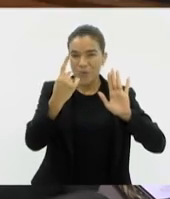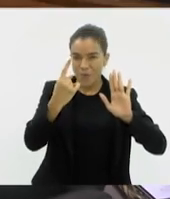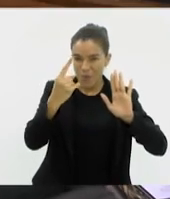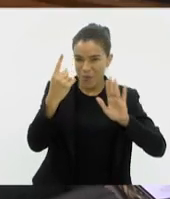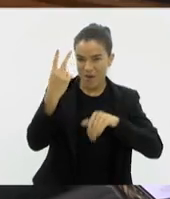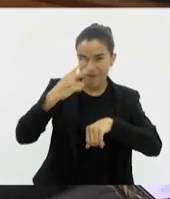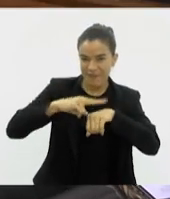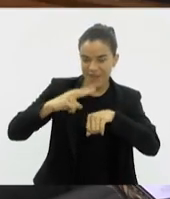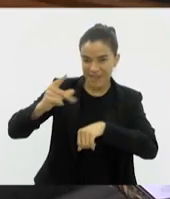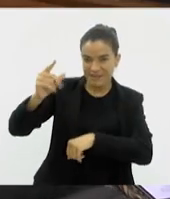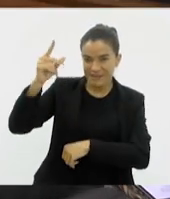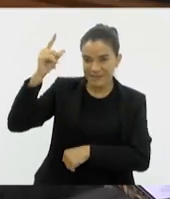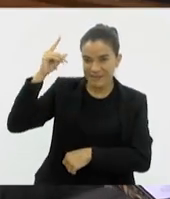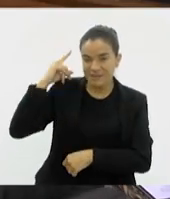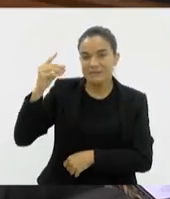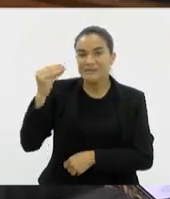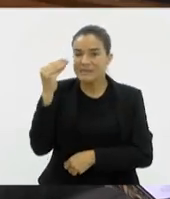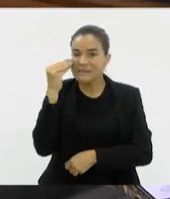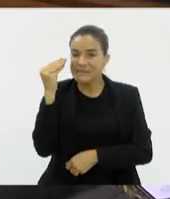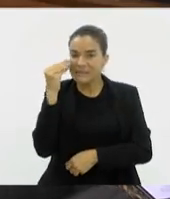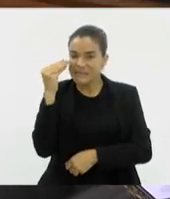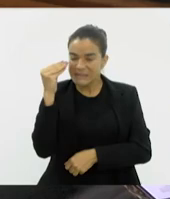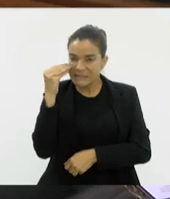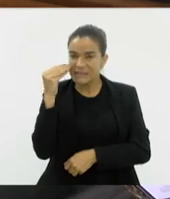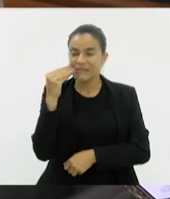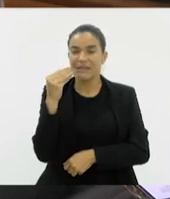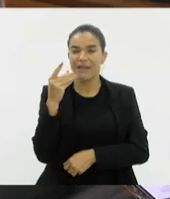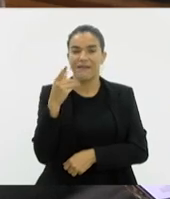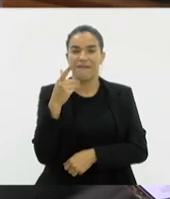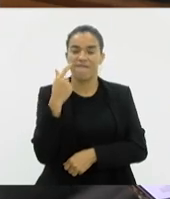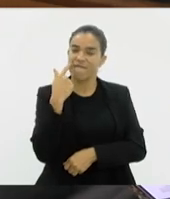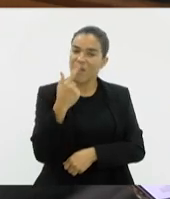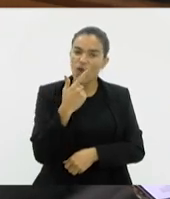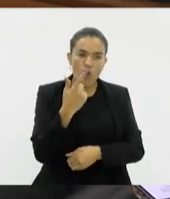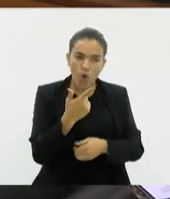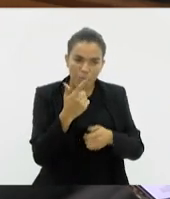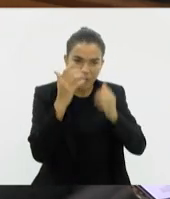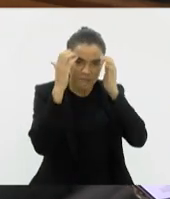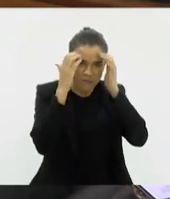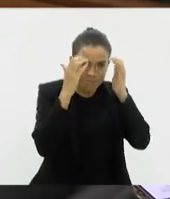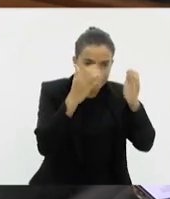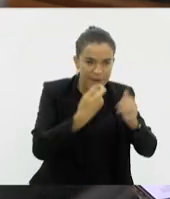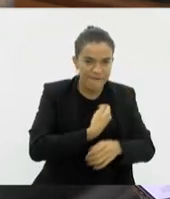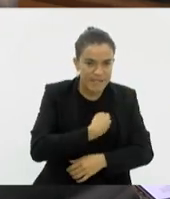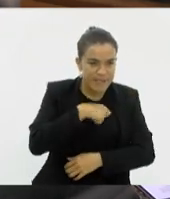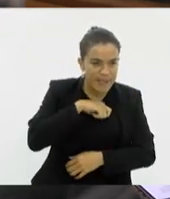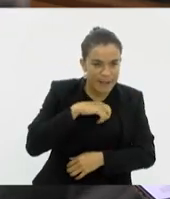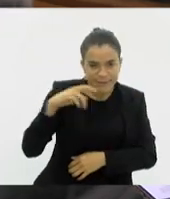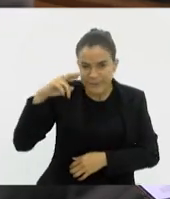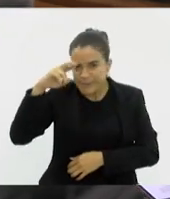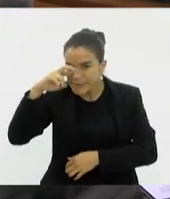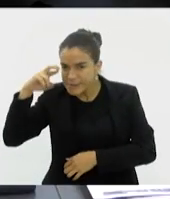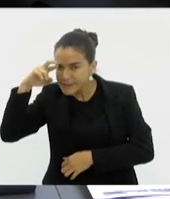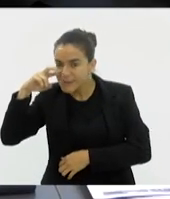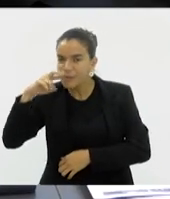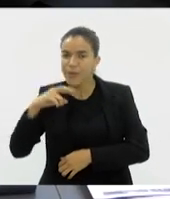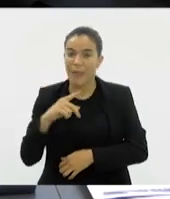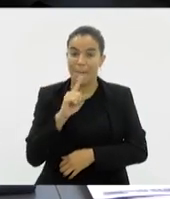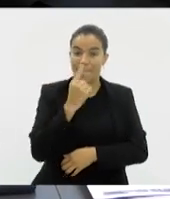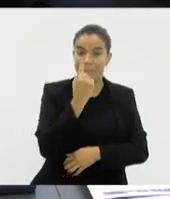tentei fazer algumas verificações sobre o cumprimento dessa lei de 2018, a